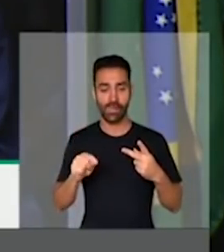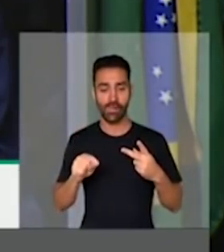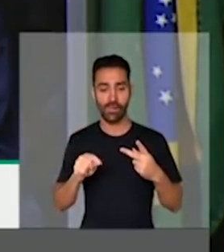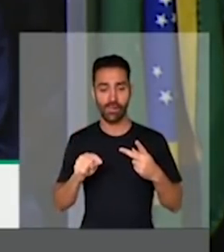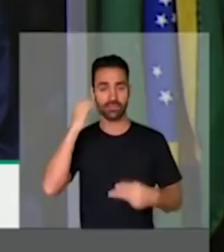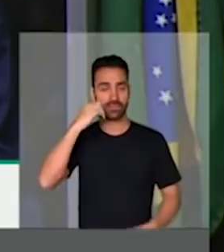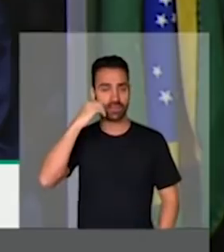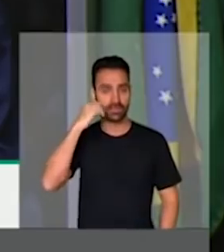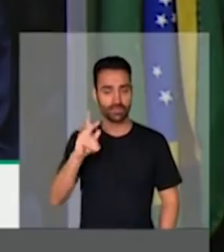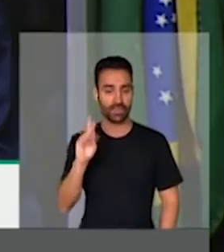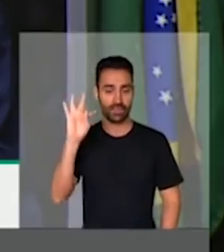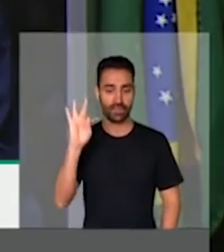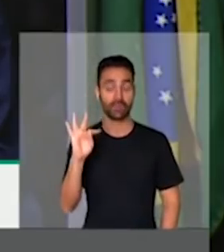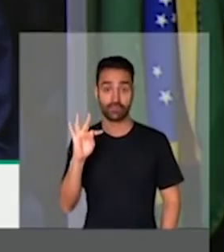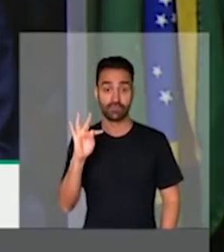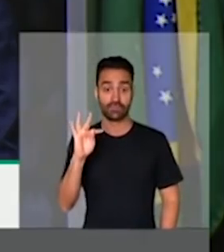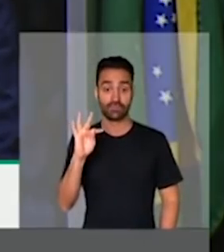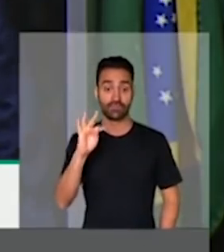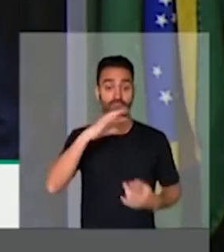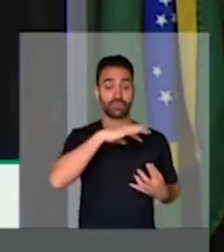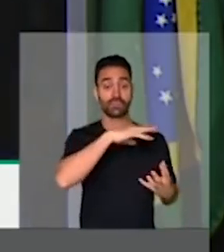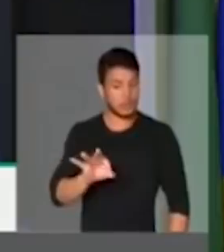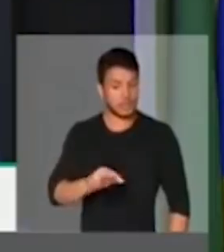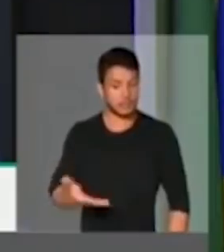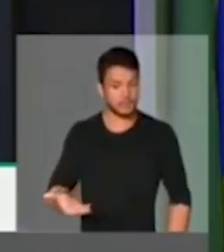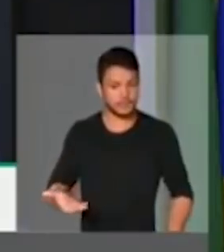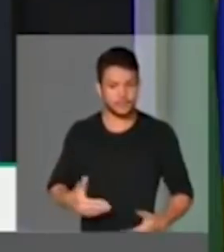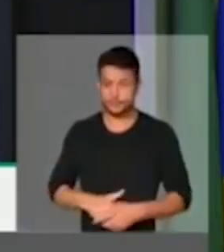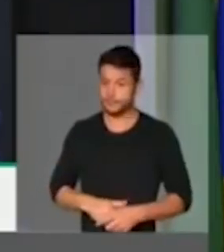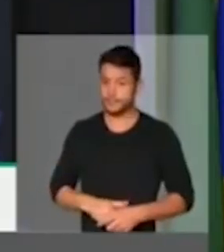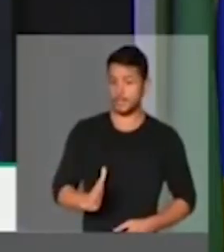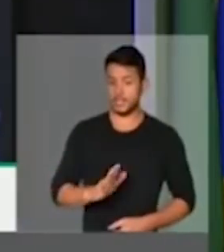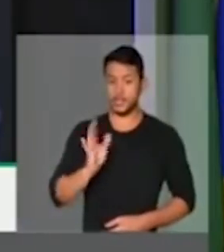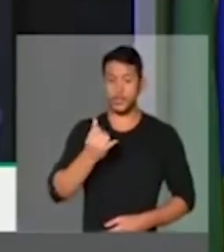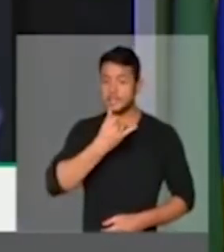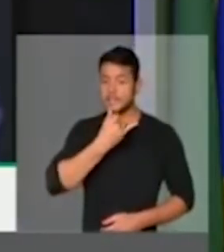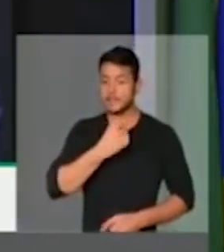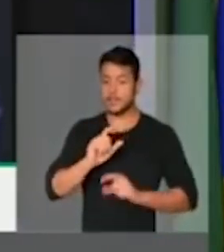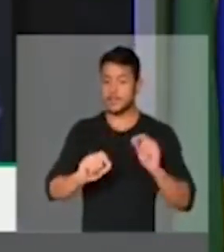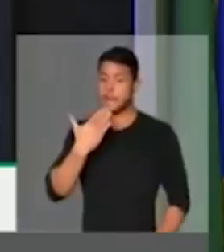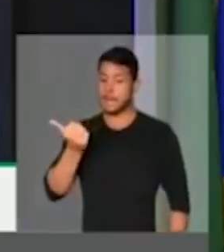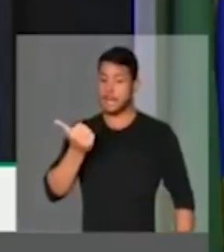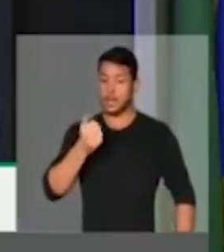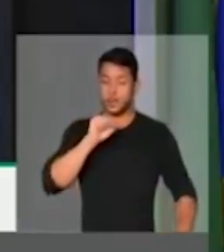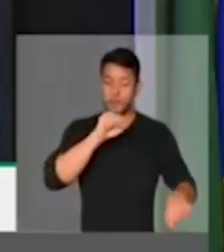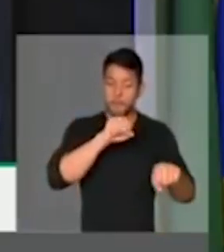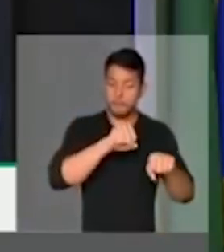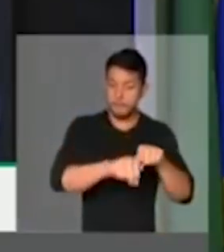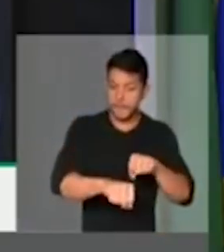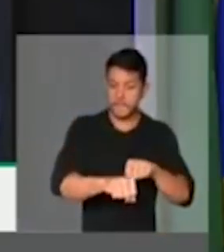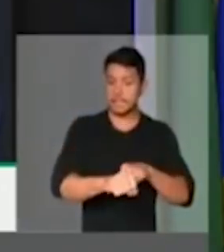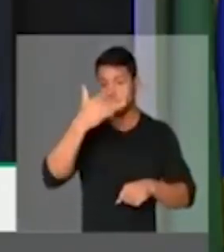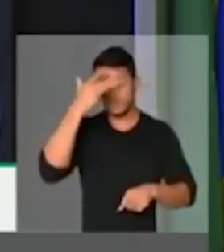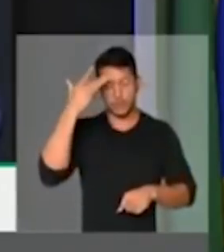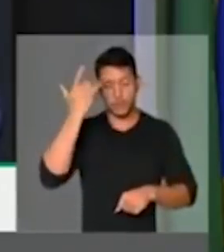dos Trabalhadores. E olha que sobre o universo ainda nem se tem certeza. No Brasil, infelizmente, vale mais a pena matar o dono da padaria